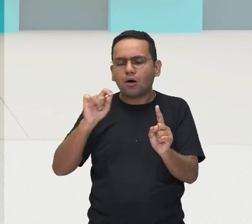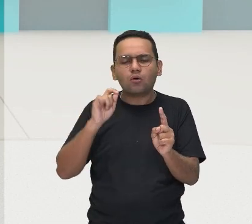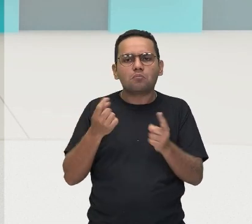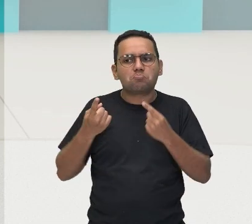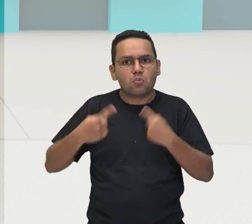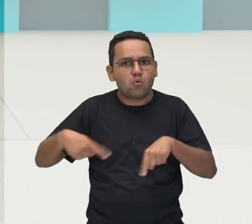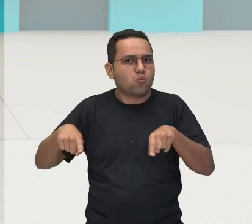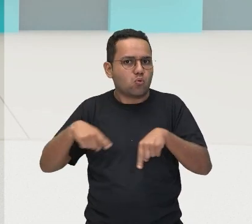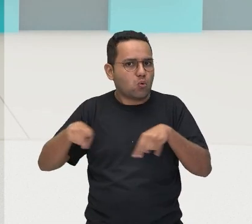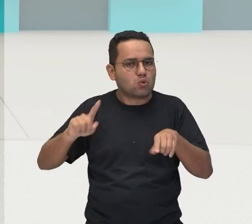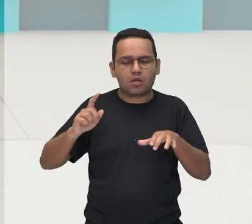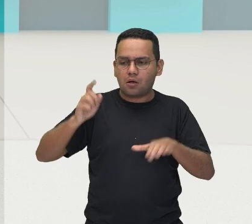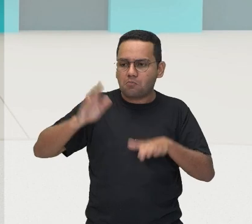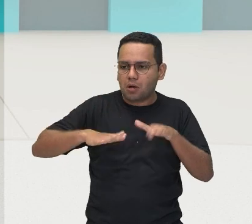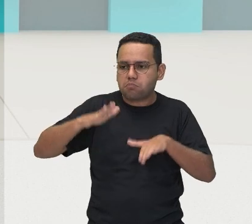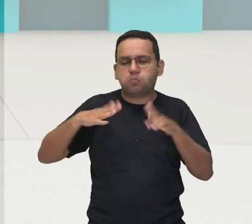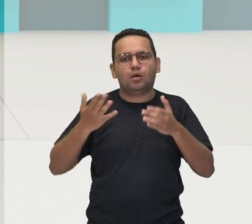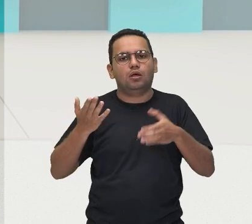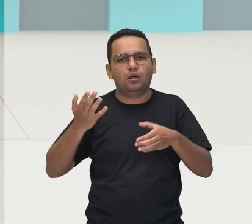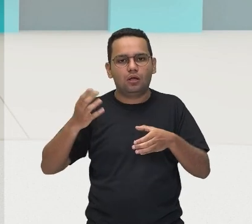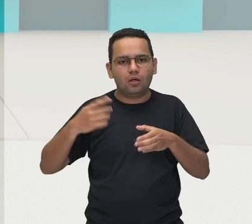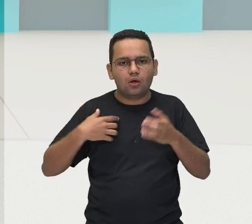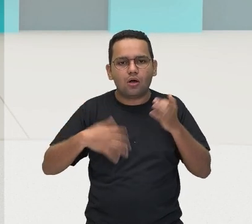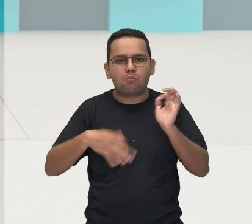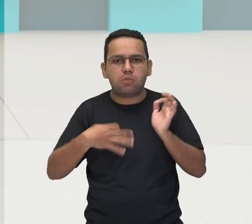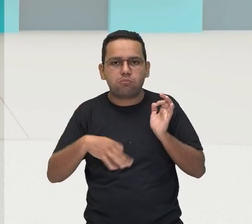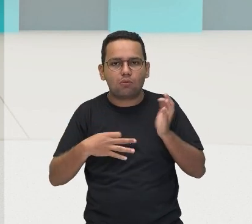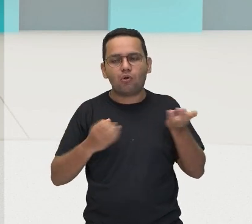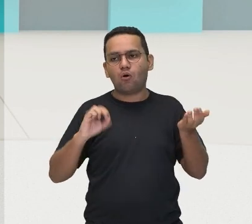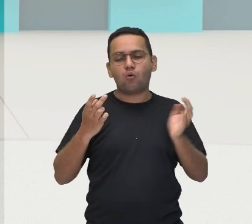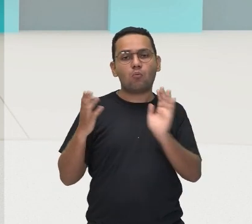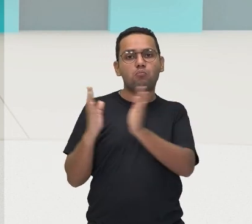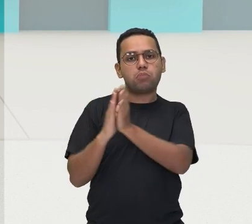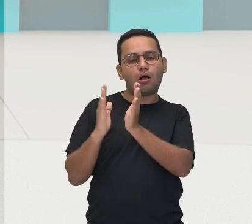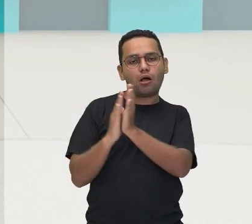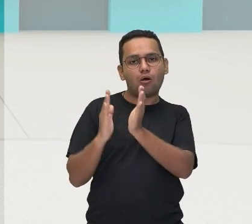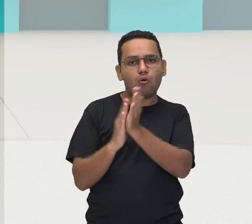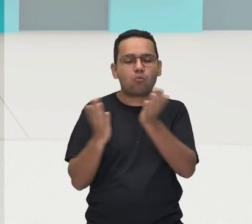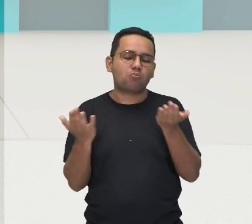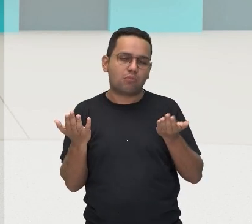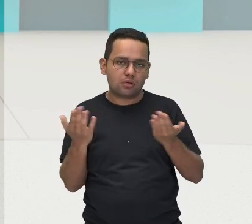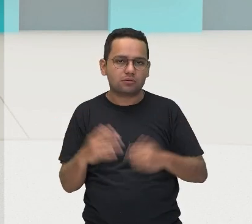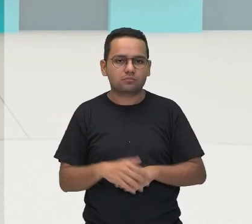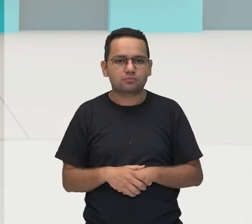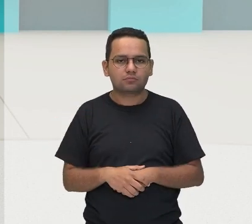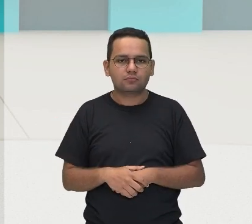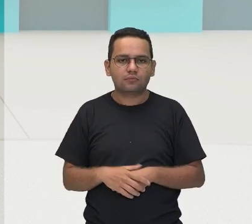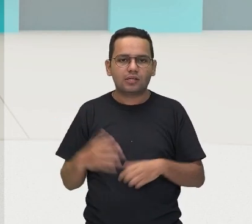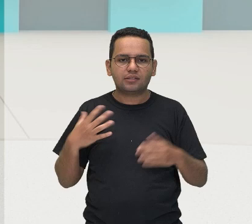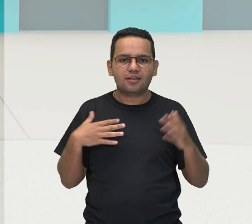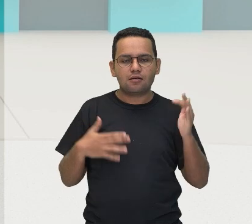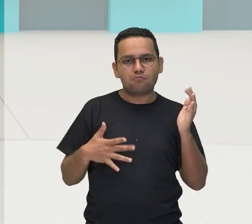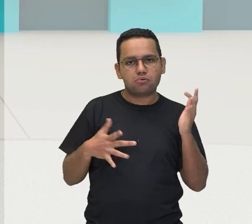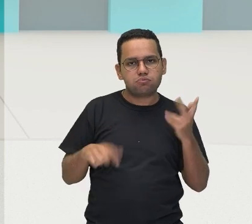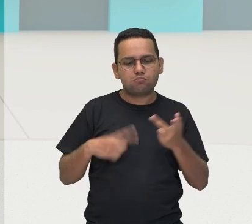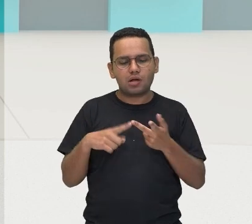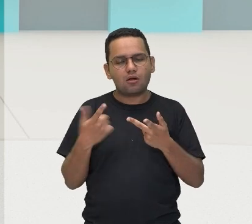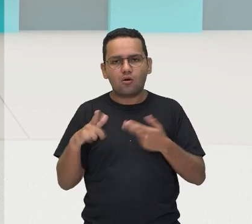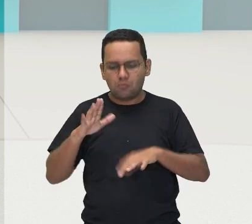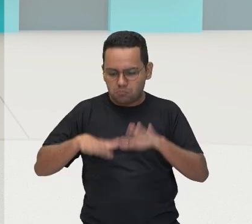esse combate, através de palmas e uso de alguns instrumentos como berimbau,